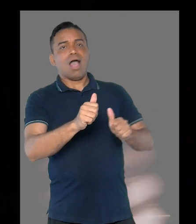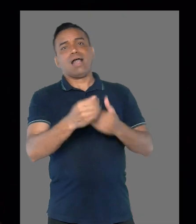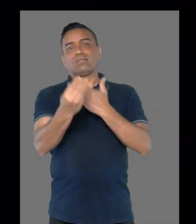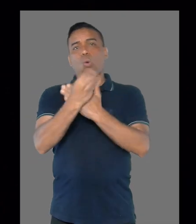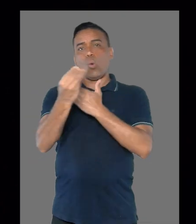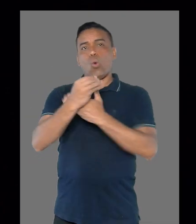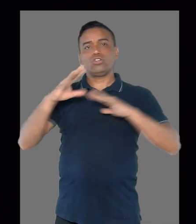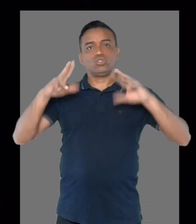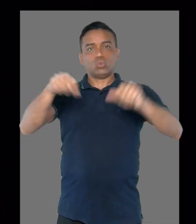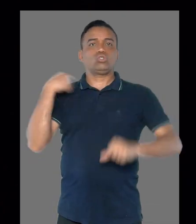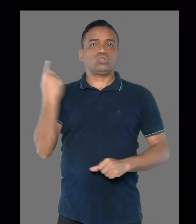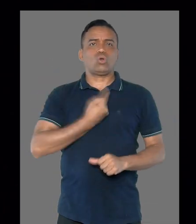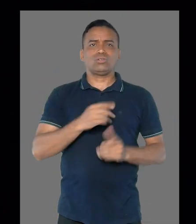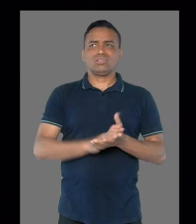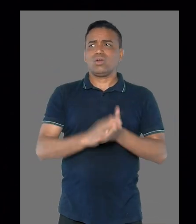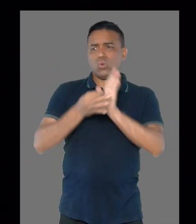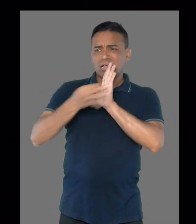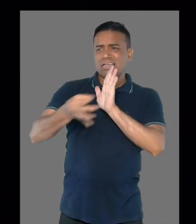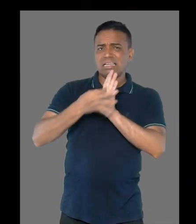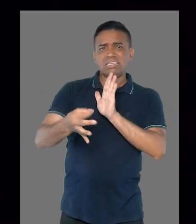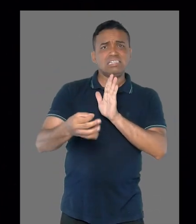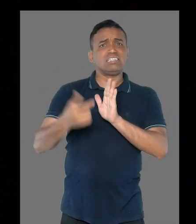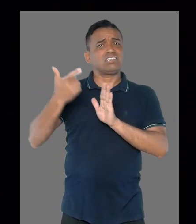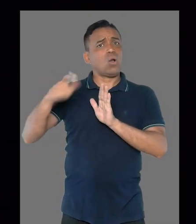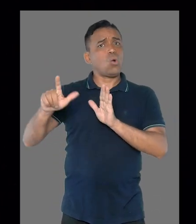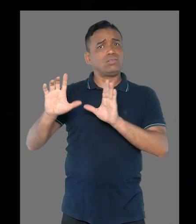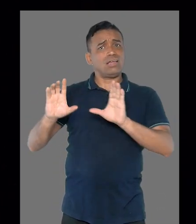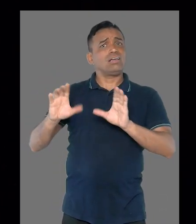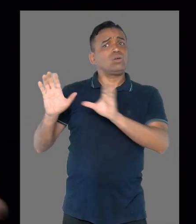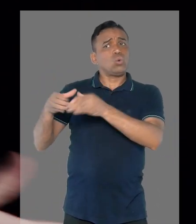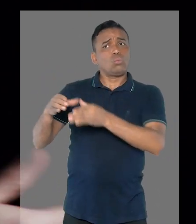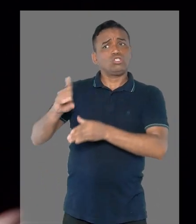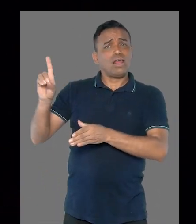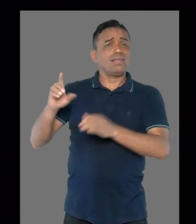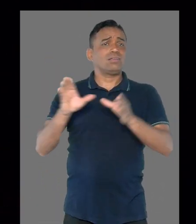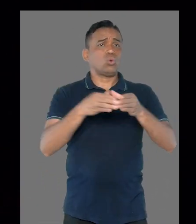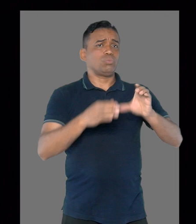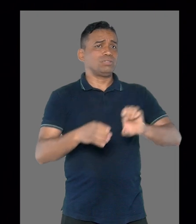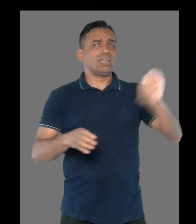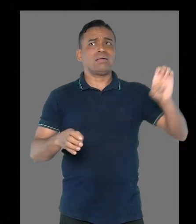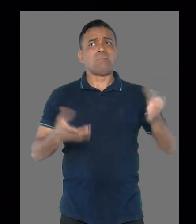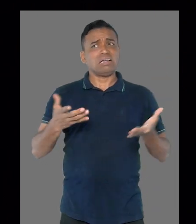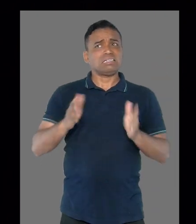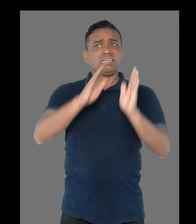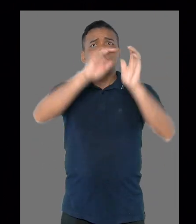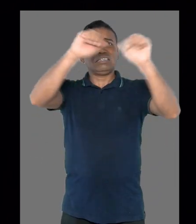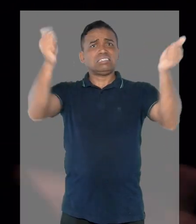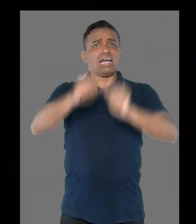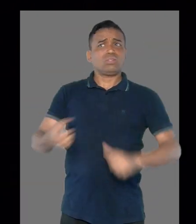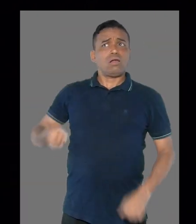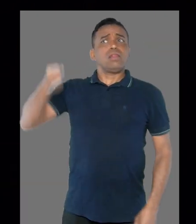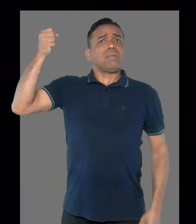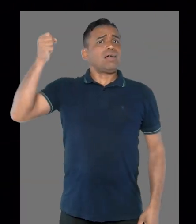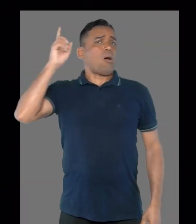lendo a crítica do Leminski falando assim, não, o Leminski é ultra-esquerda, ele é só a esquerda. Gente, mas e essa estátua da liberdade que ele está pedindo para velar aqui? Que